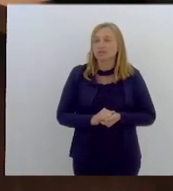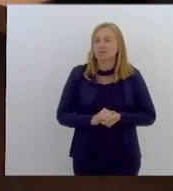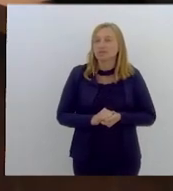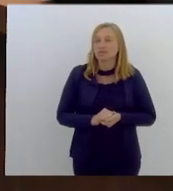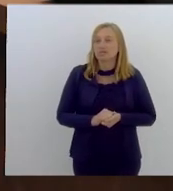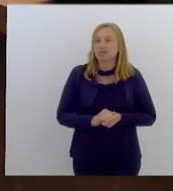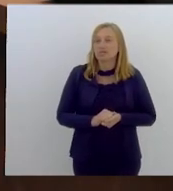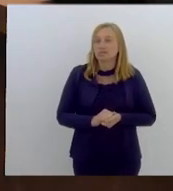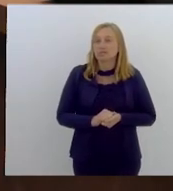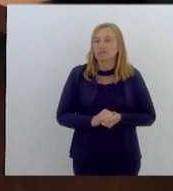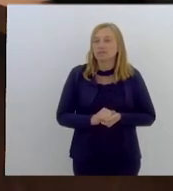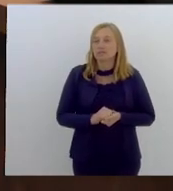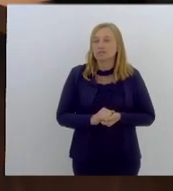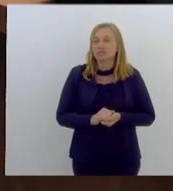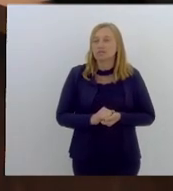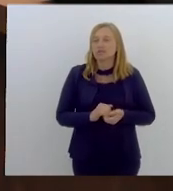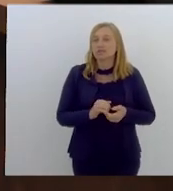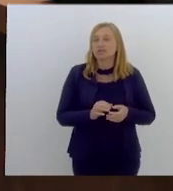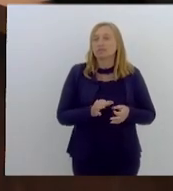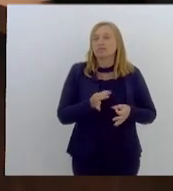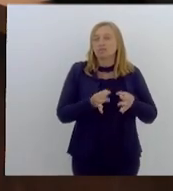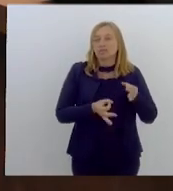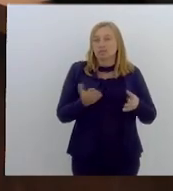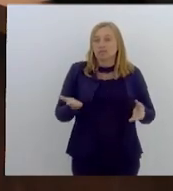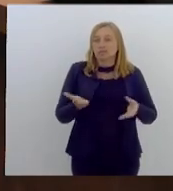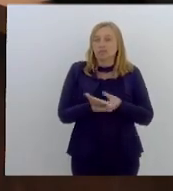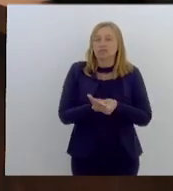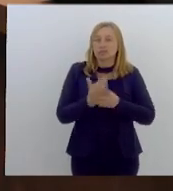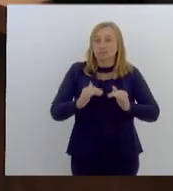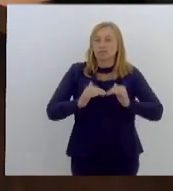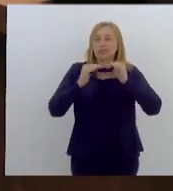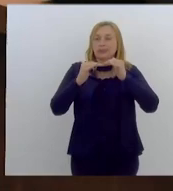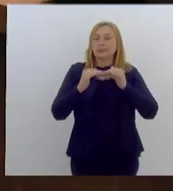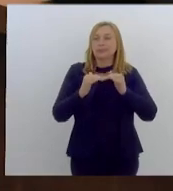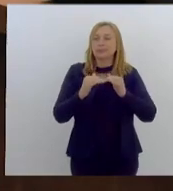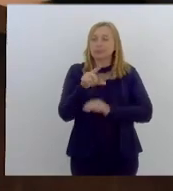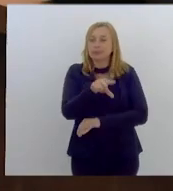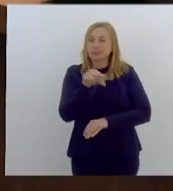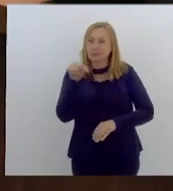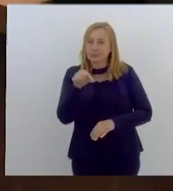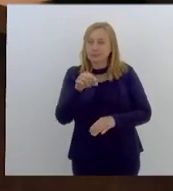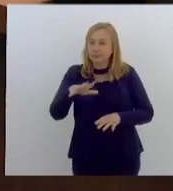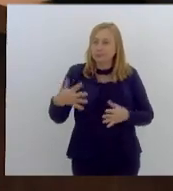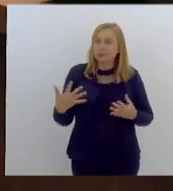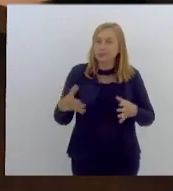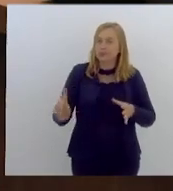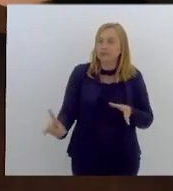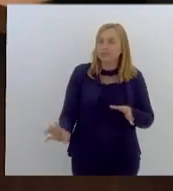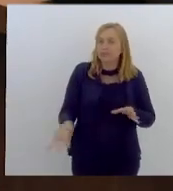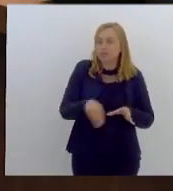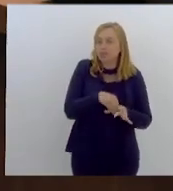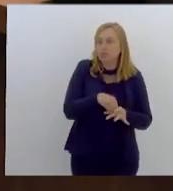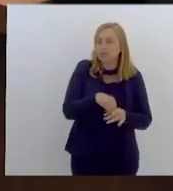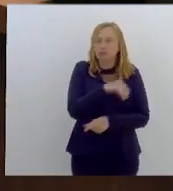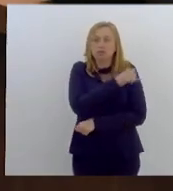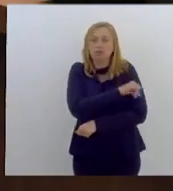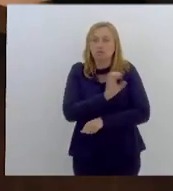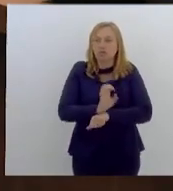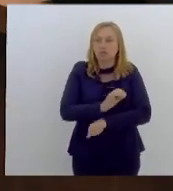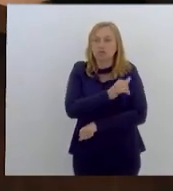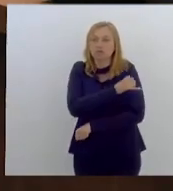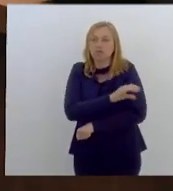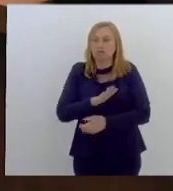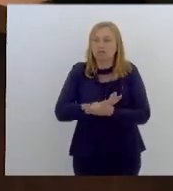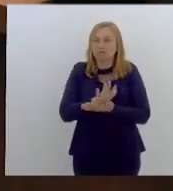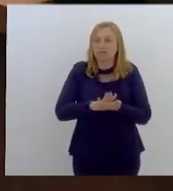Desde maio de 2019, transitou em julgado no Supremo uma decisão sobre a inclusão do Rio e o Estado do Rio de Janeiro nada